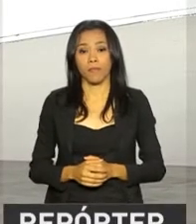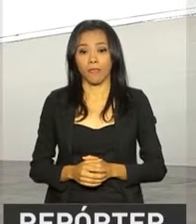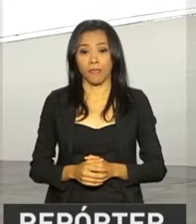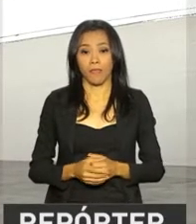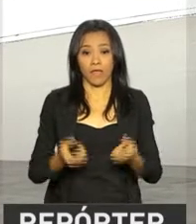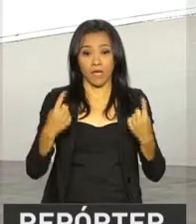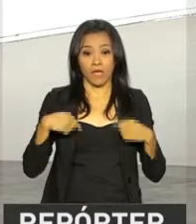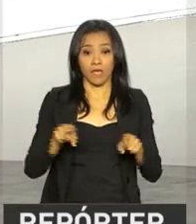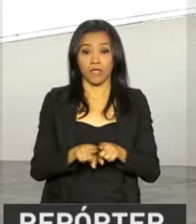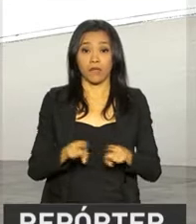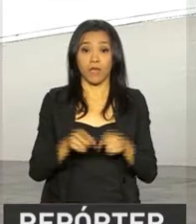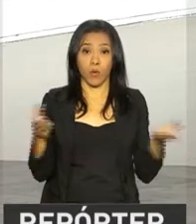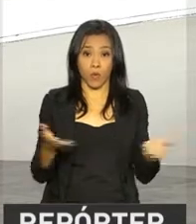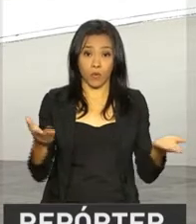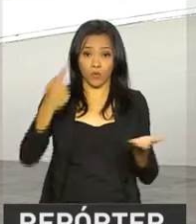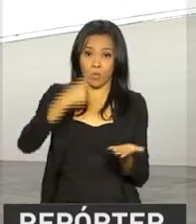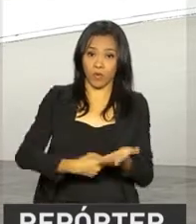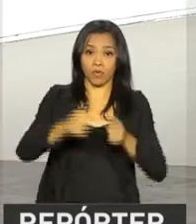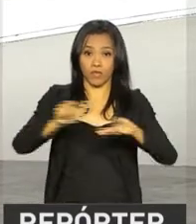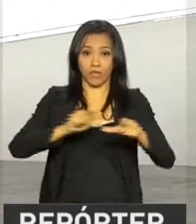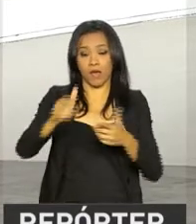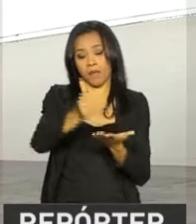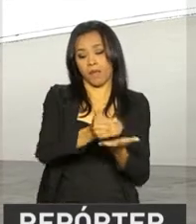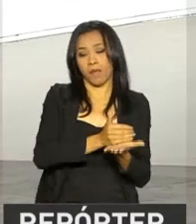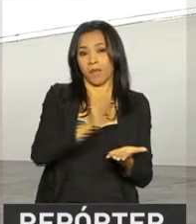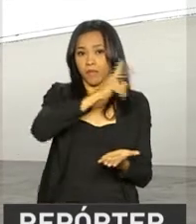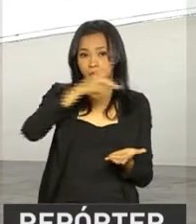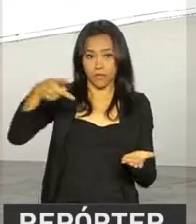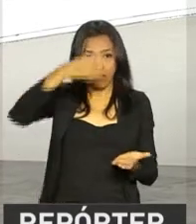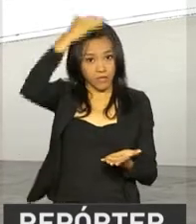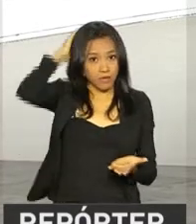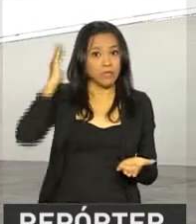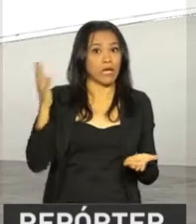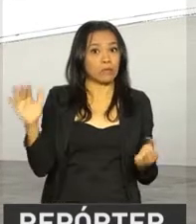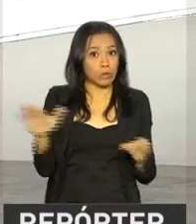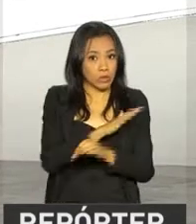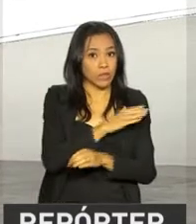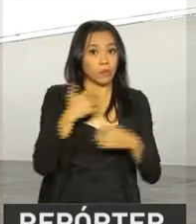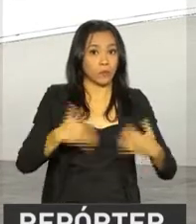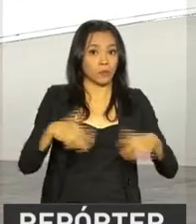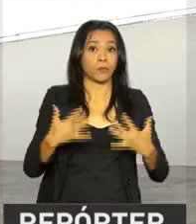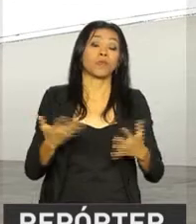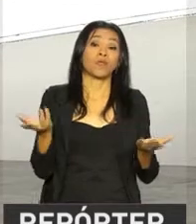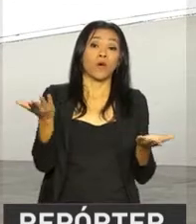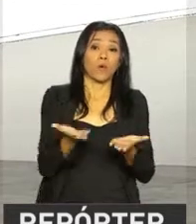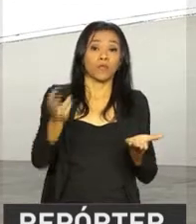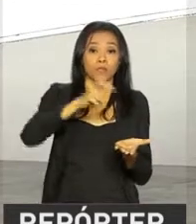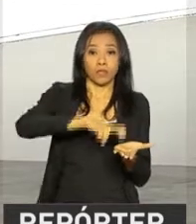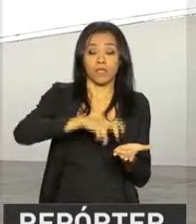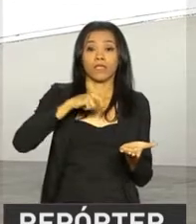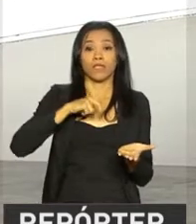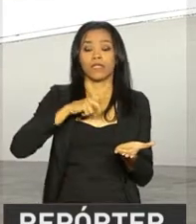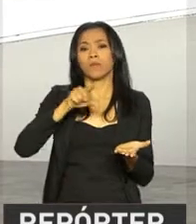E, Carol, falando hoje sobre a agenda do presidente, está bastante movimentada. Agora, pela manhã, Temer participa da